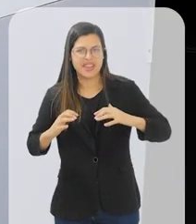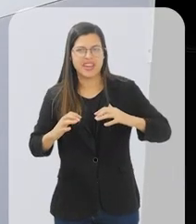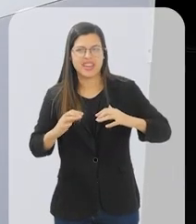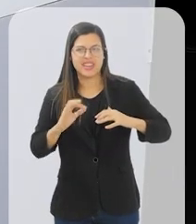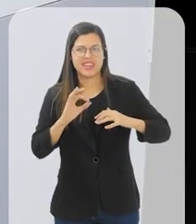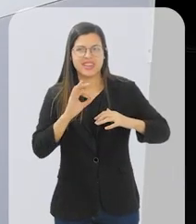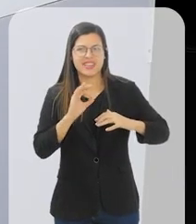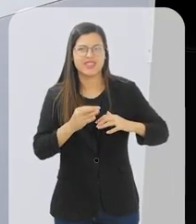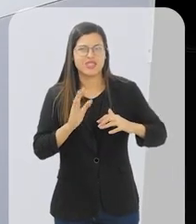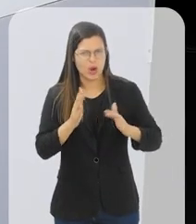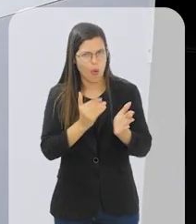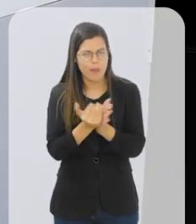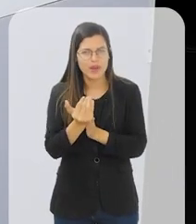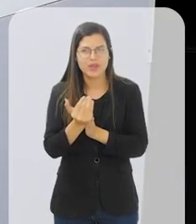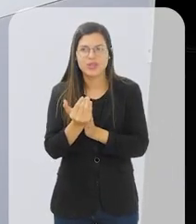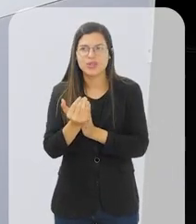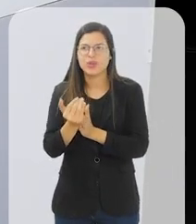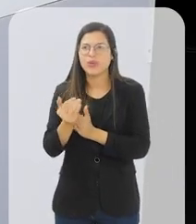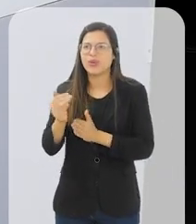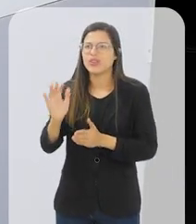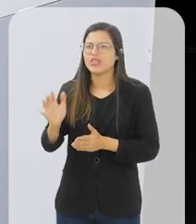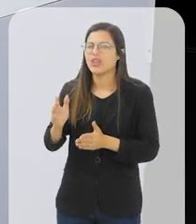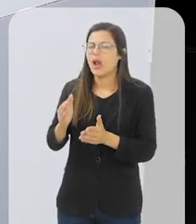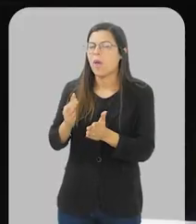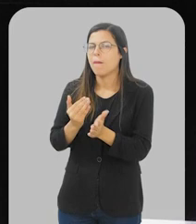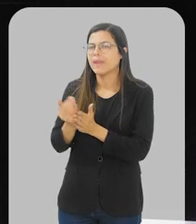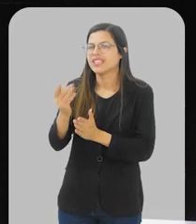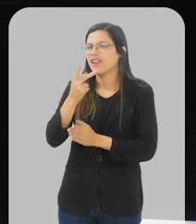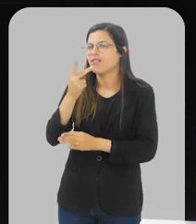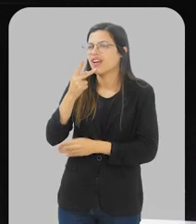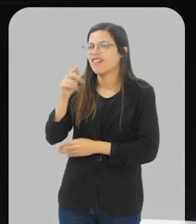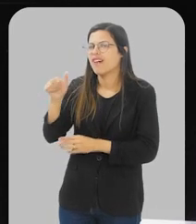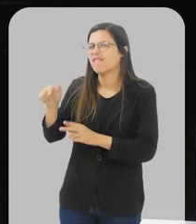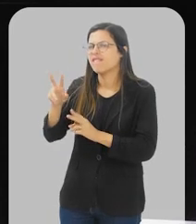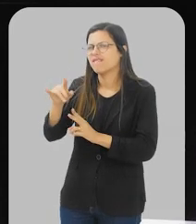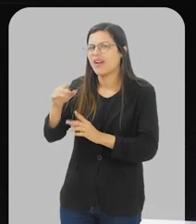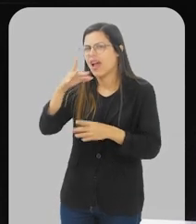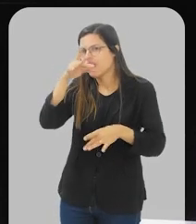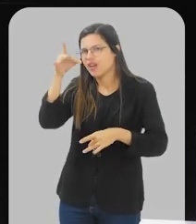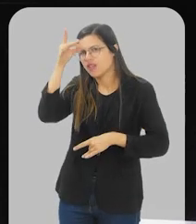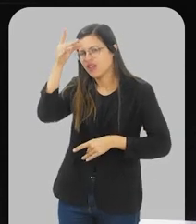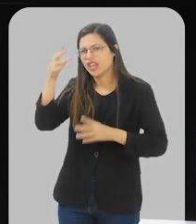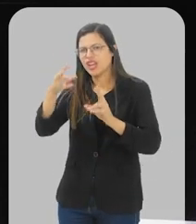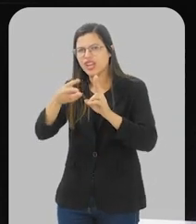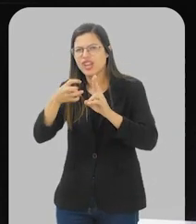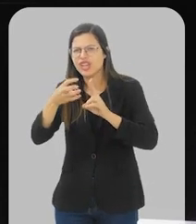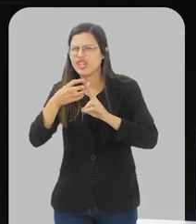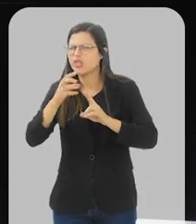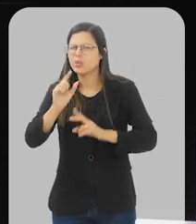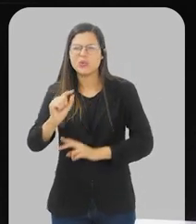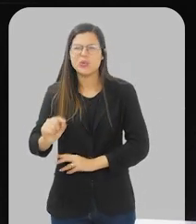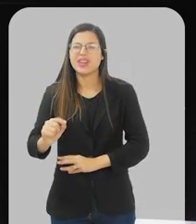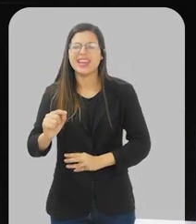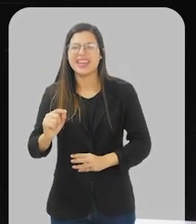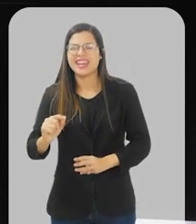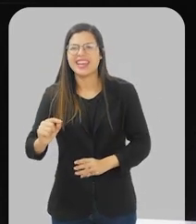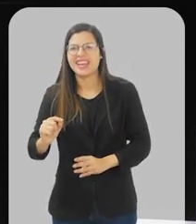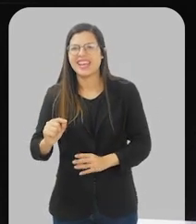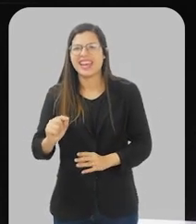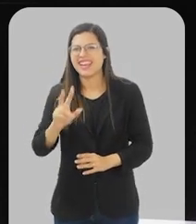já começaram os bolões. Pablo vai vir de quê? Vai vir de índio? Vai vir de Transformers?